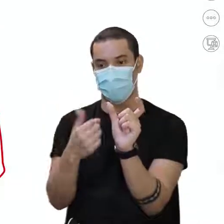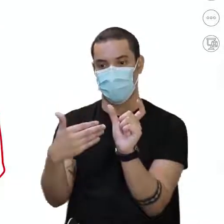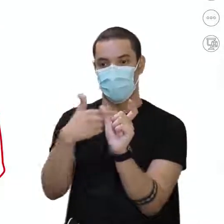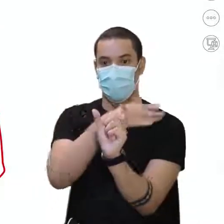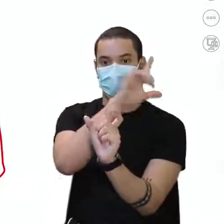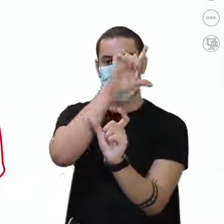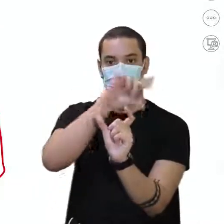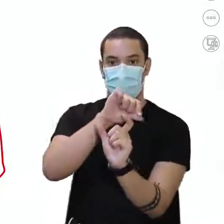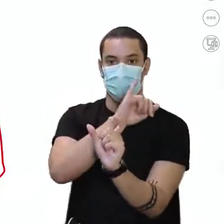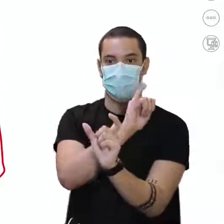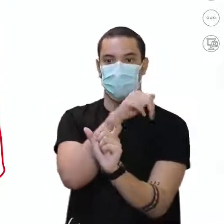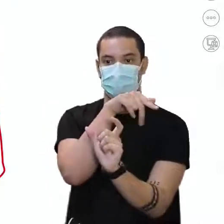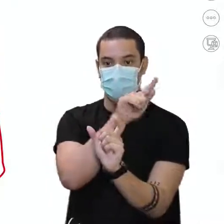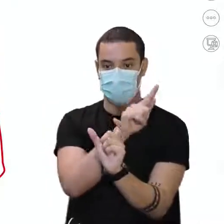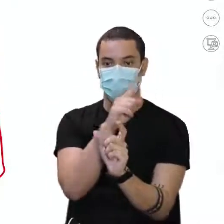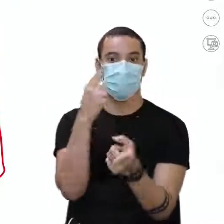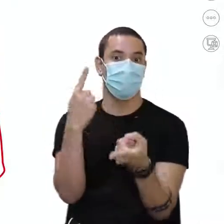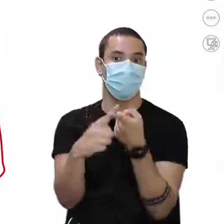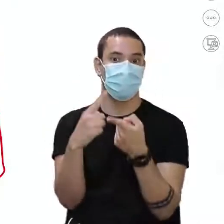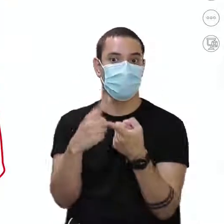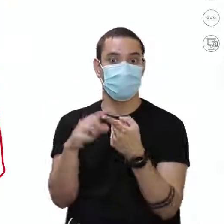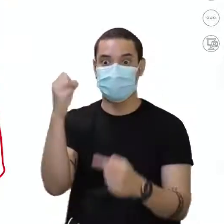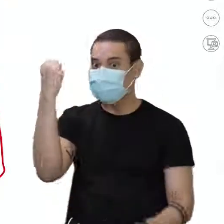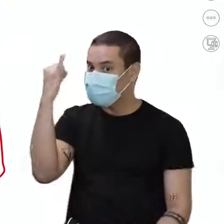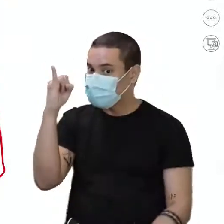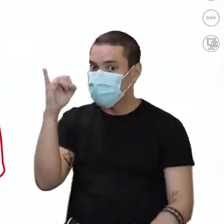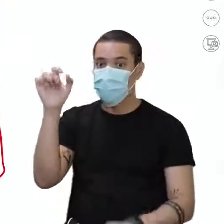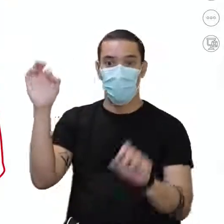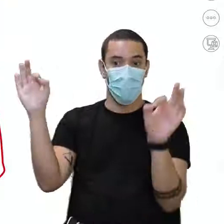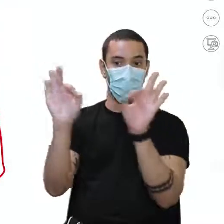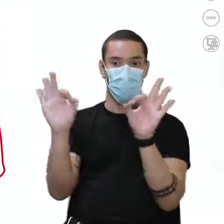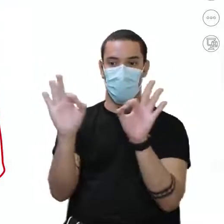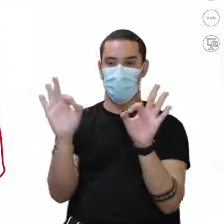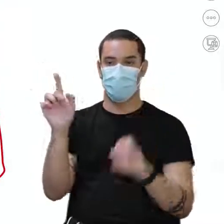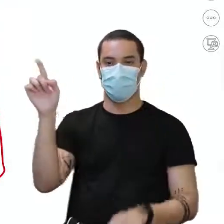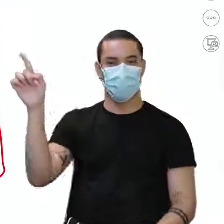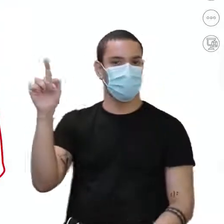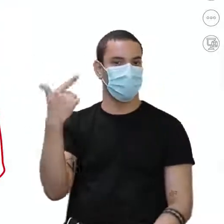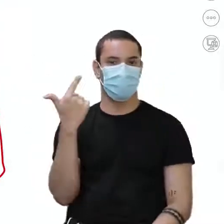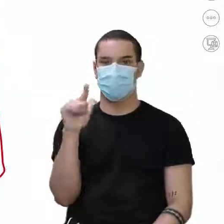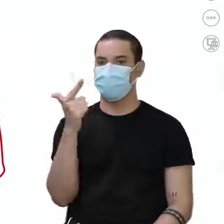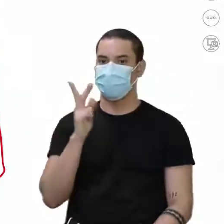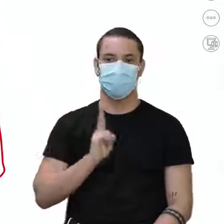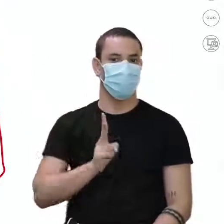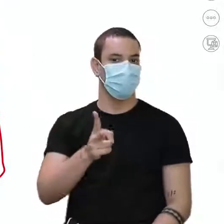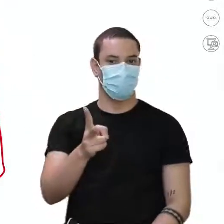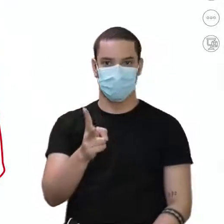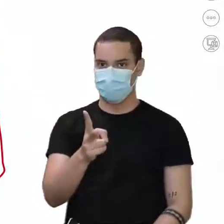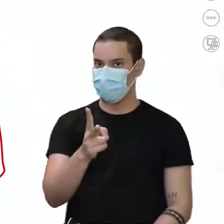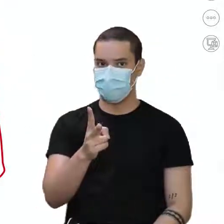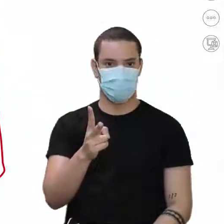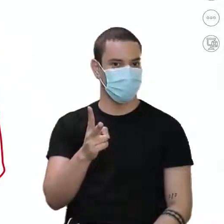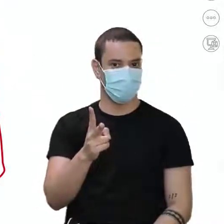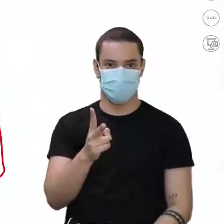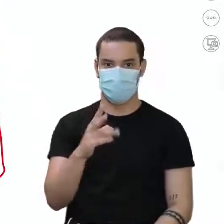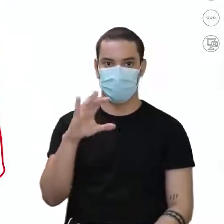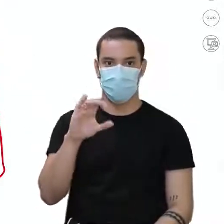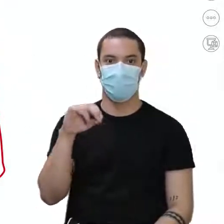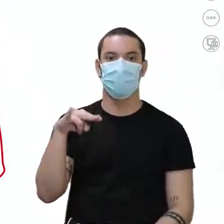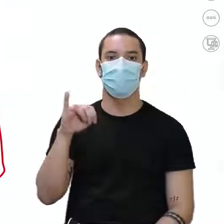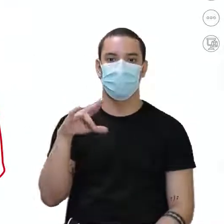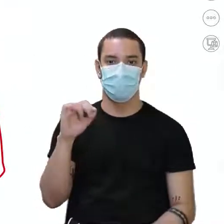sem ele... Olha só como eu estou fazendo aqui. Sem ele, não tem período contínuo, tá? Não tem período que tem